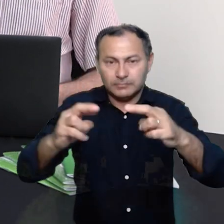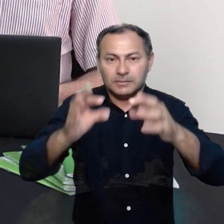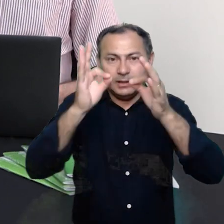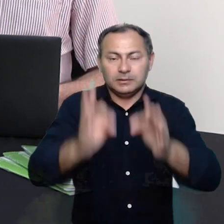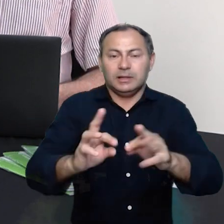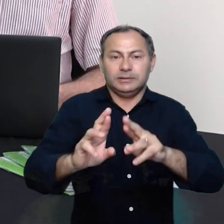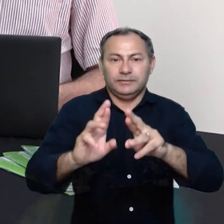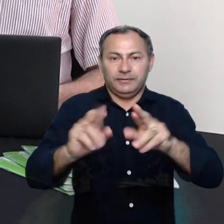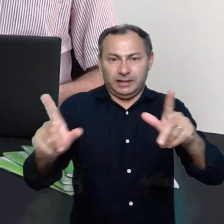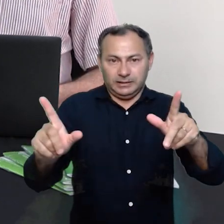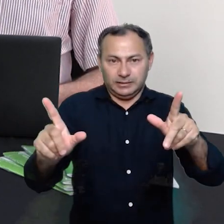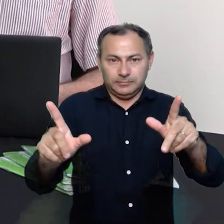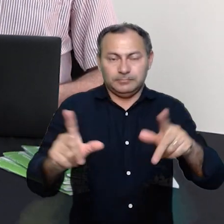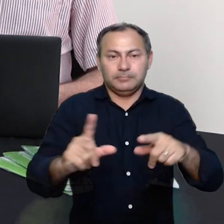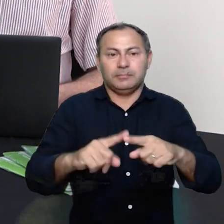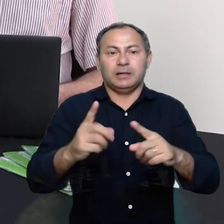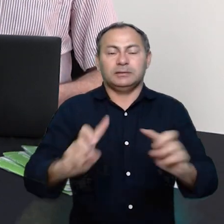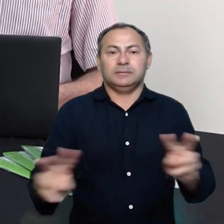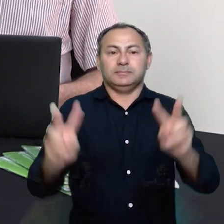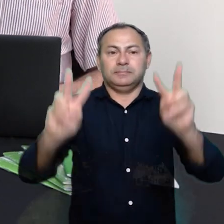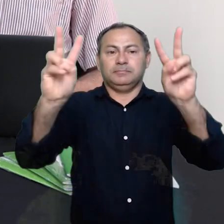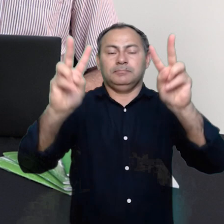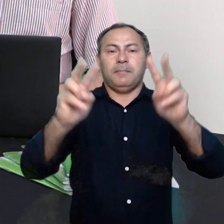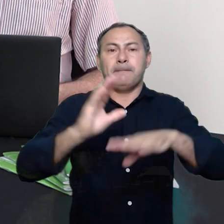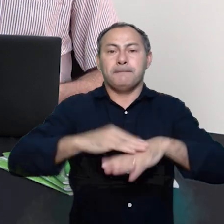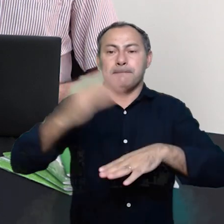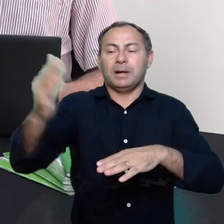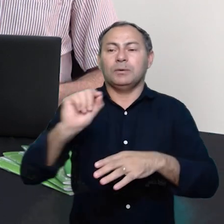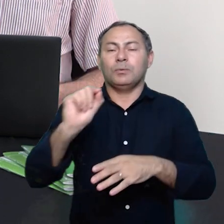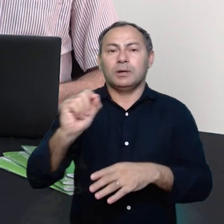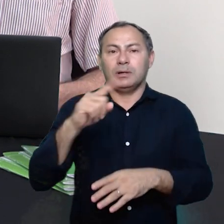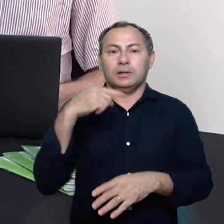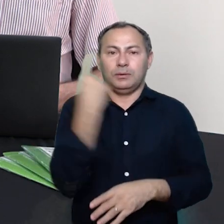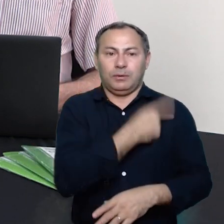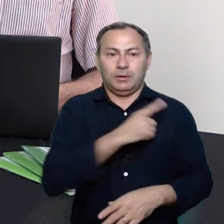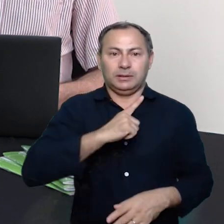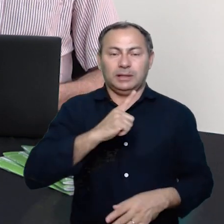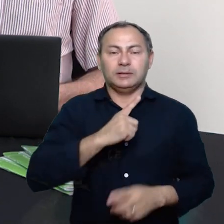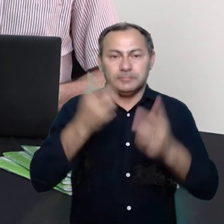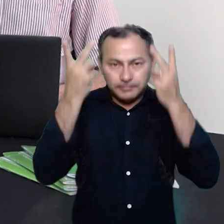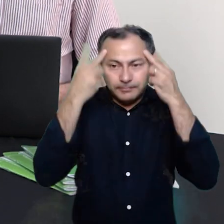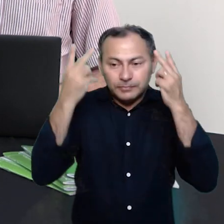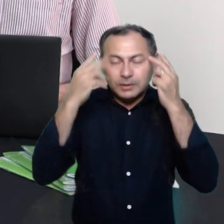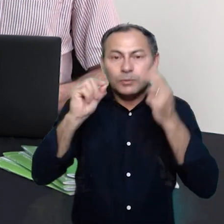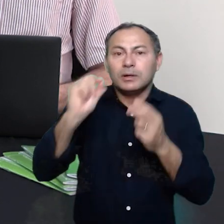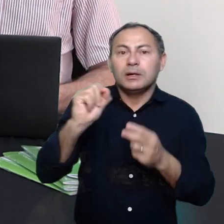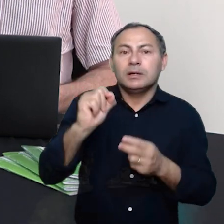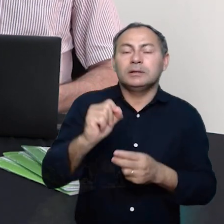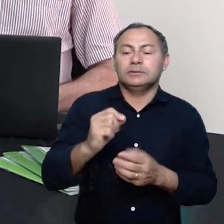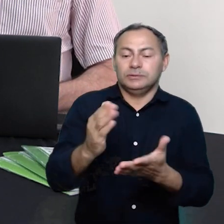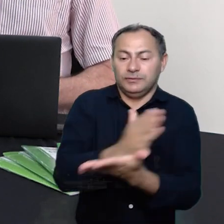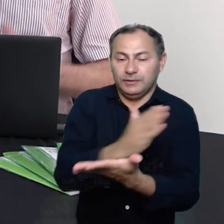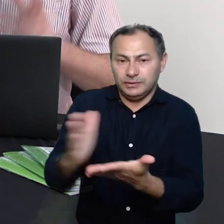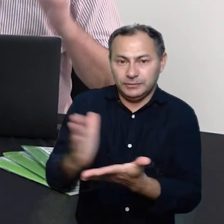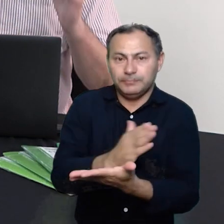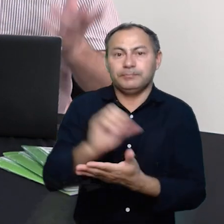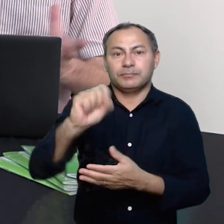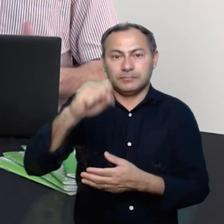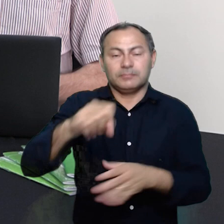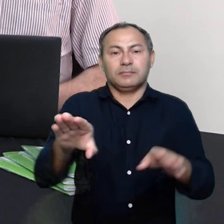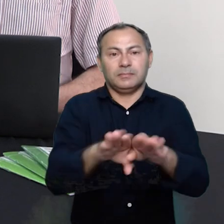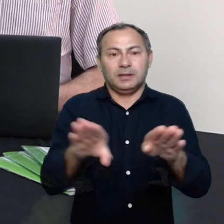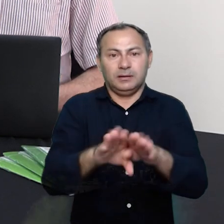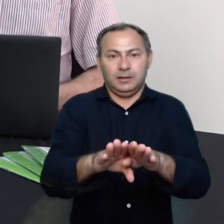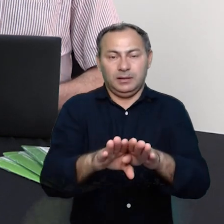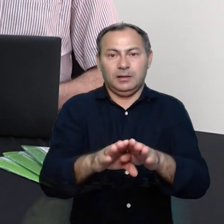devidas diferenças, mas valorizando muito mais aquilo que nós temos em comum do que aquilo que nos divide. E assim também